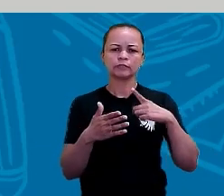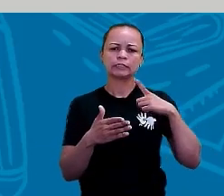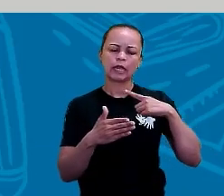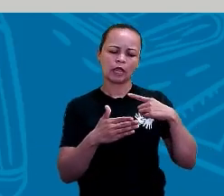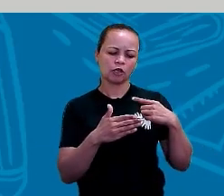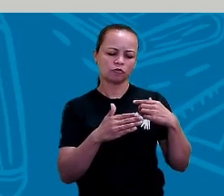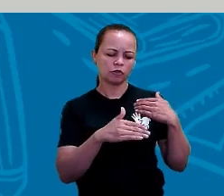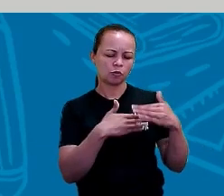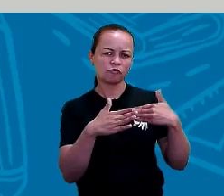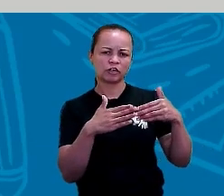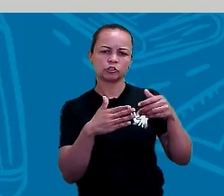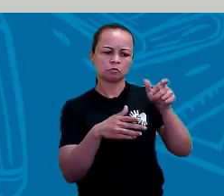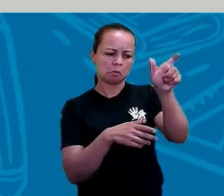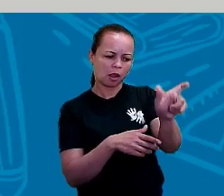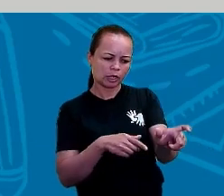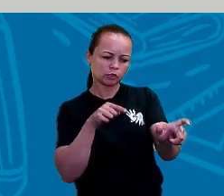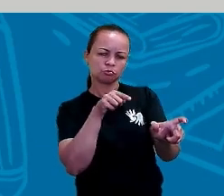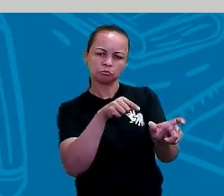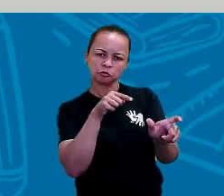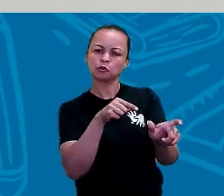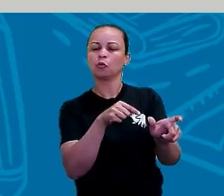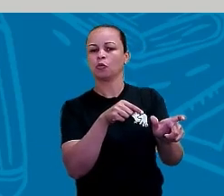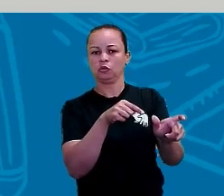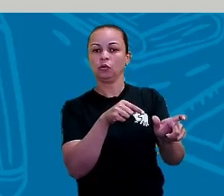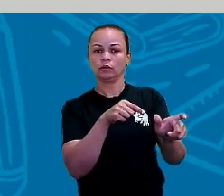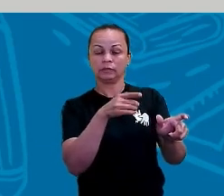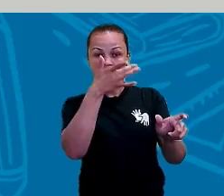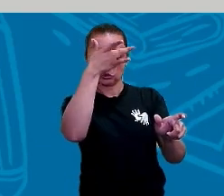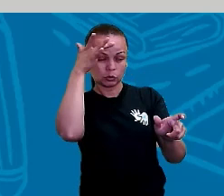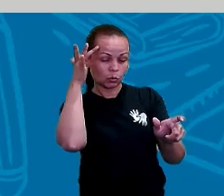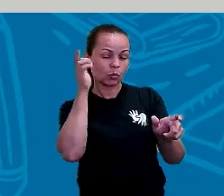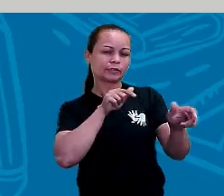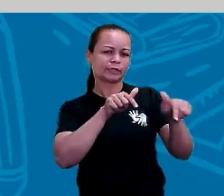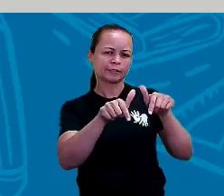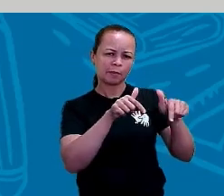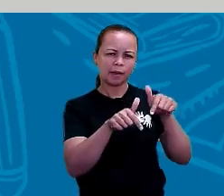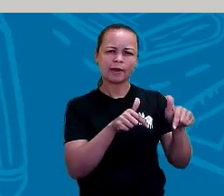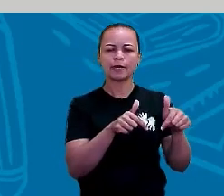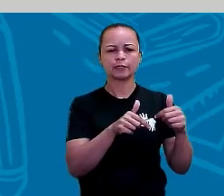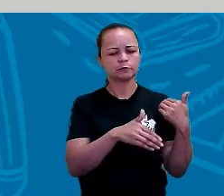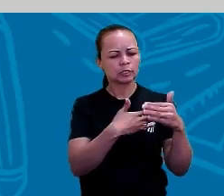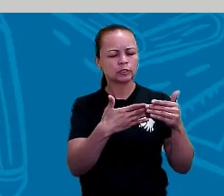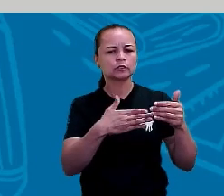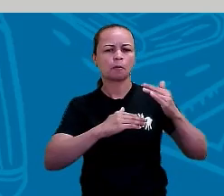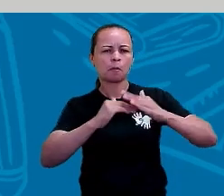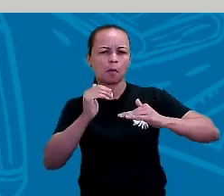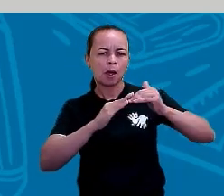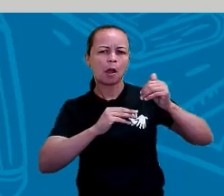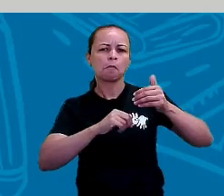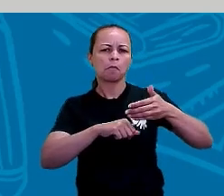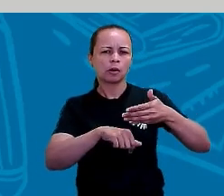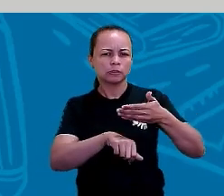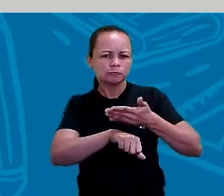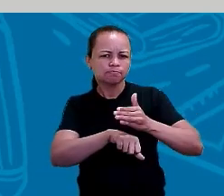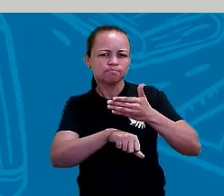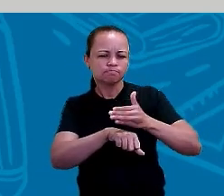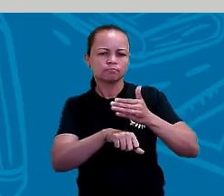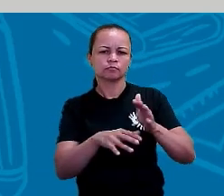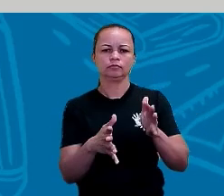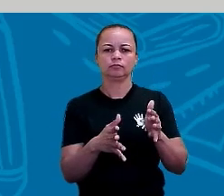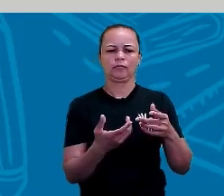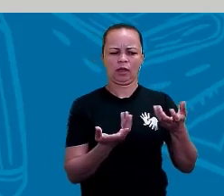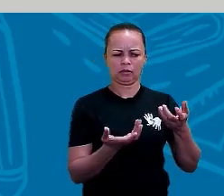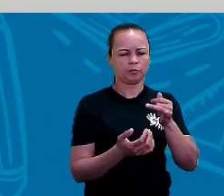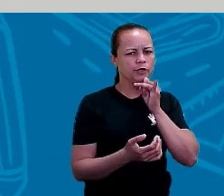no trabalhador em treinamentos e aperfeiçoamento. Porque não basta só ser aquele trabalho mecânico. Eita, tampa